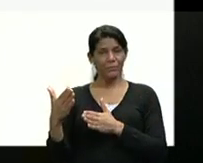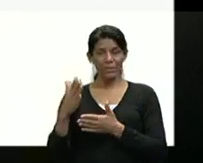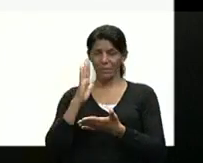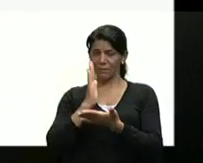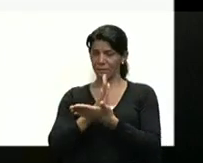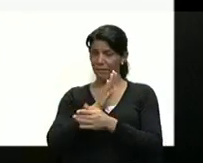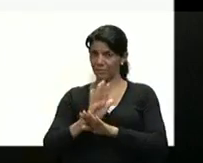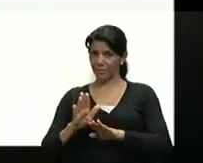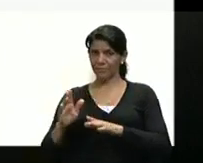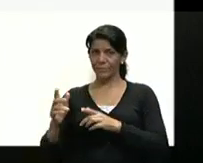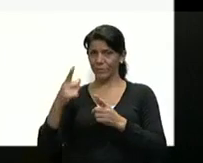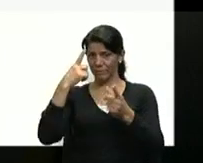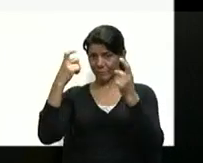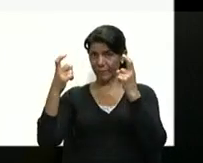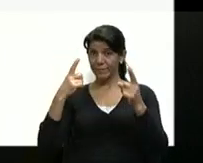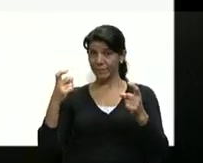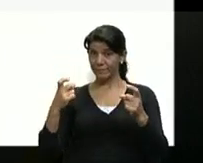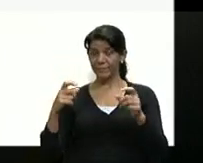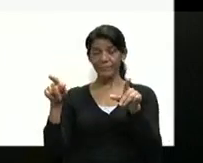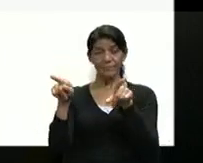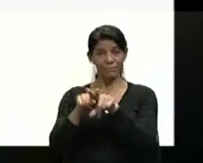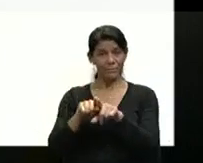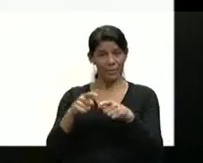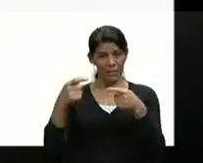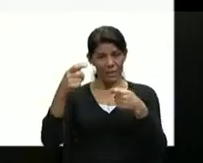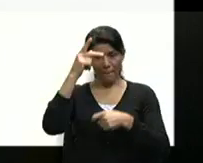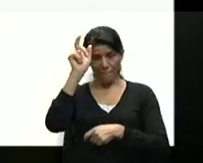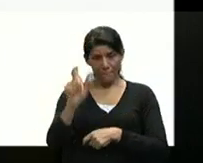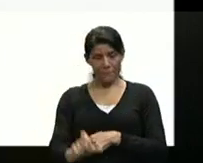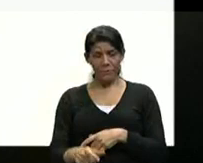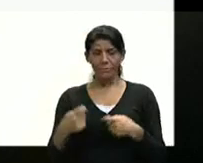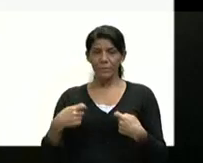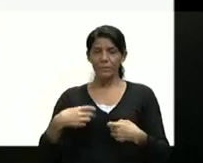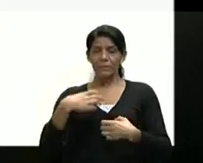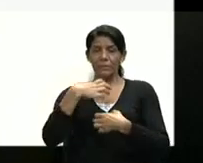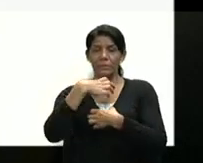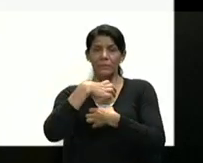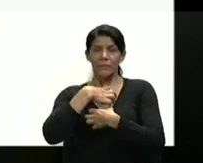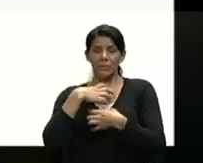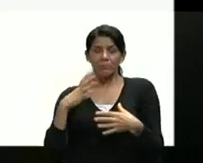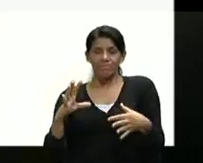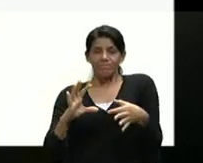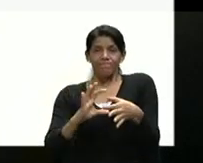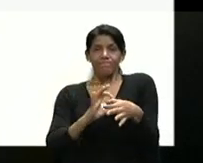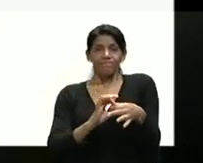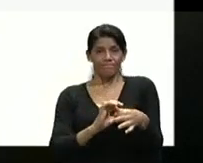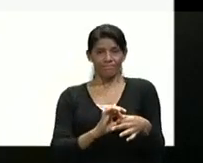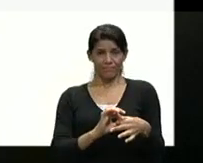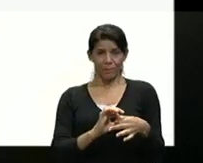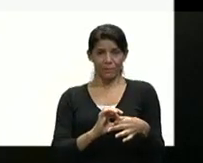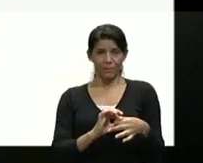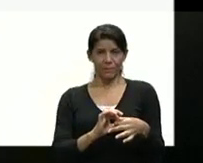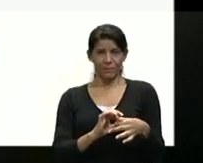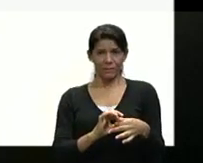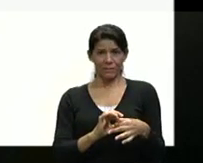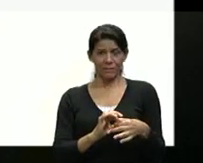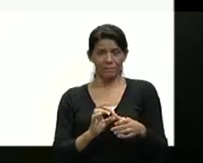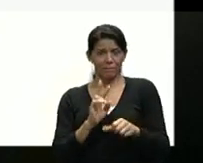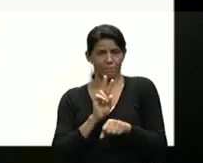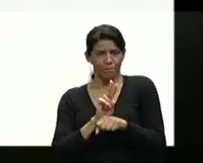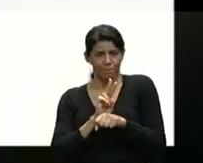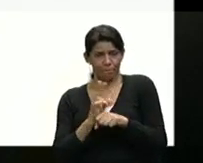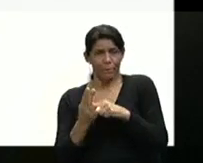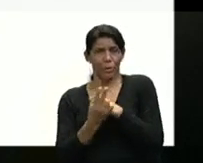violência. Além disso, ela tem que sentir-se vinculada a esse processo, né? E como isso vai ser